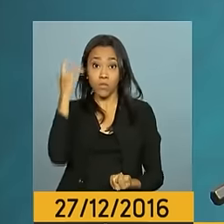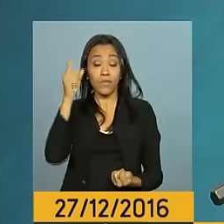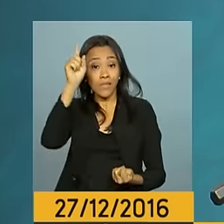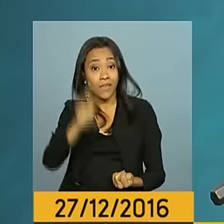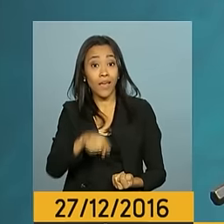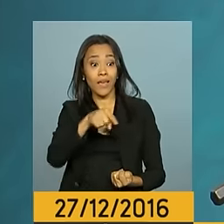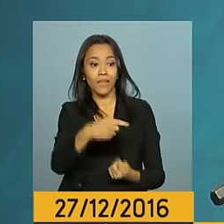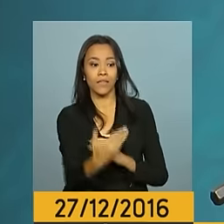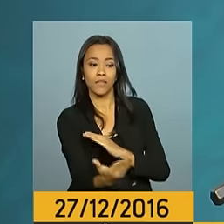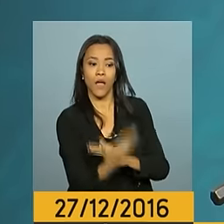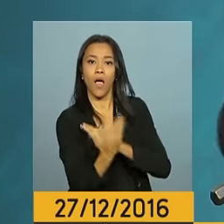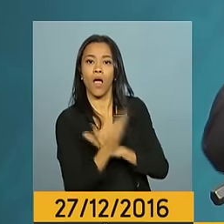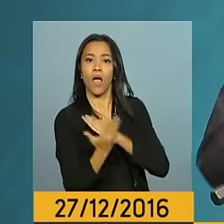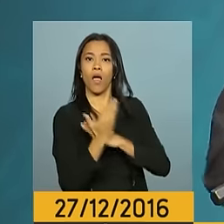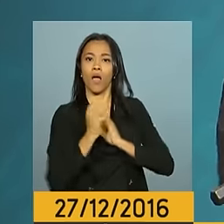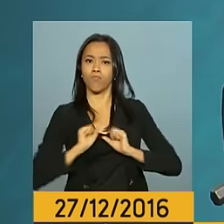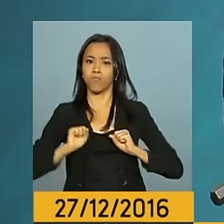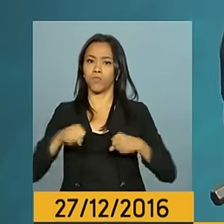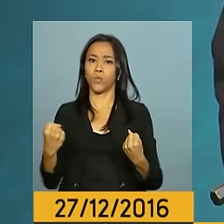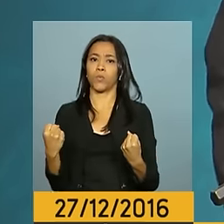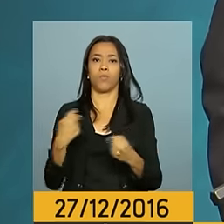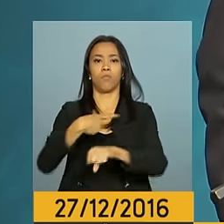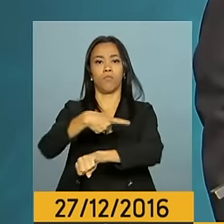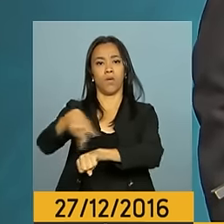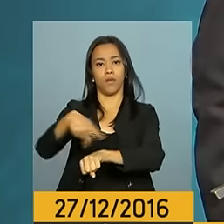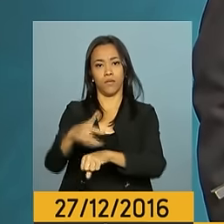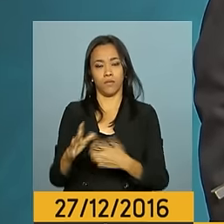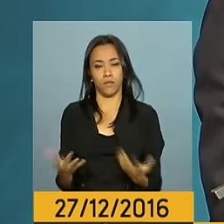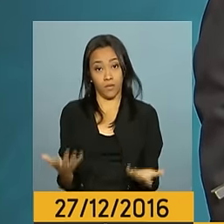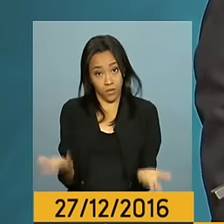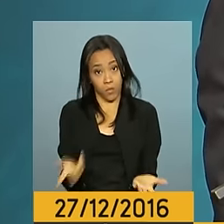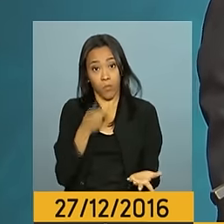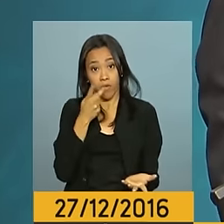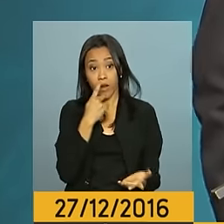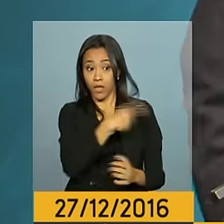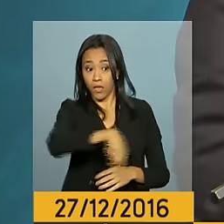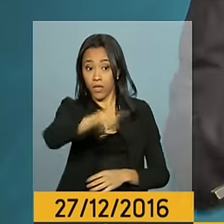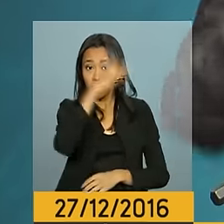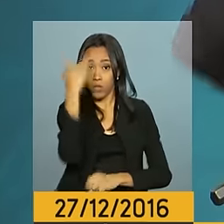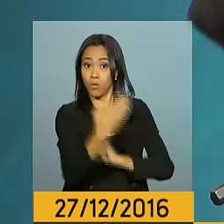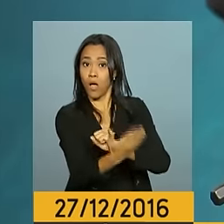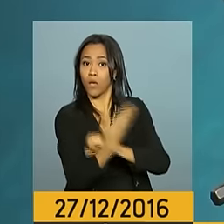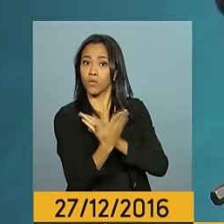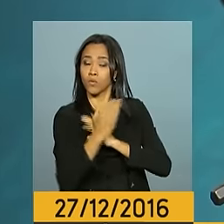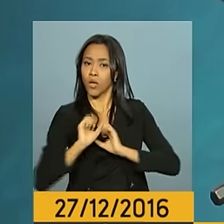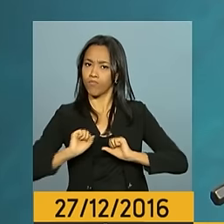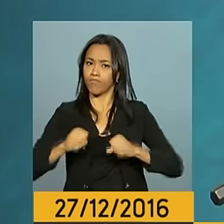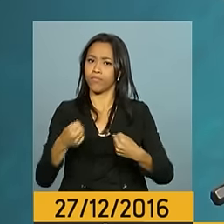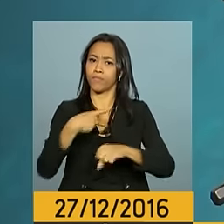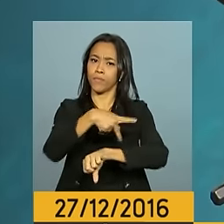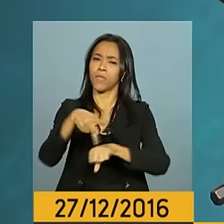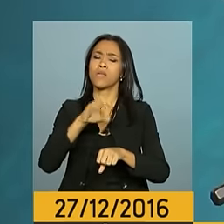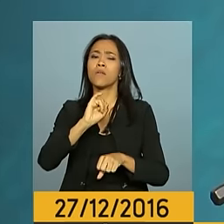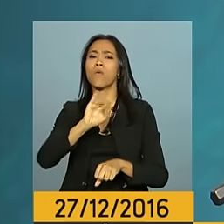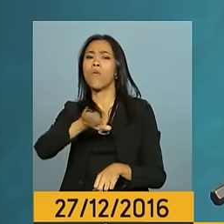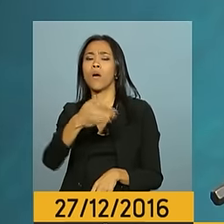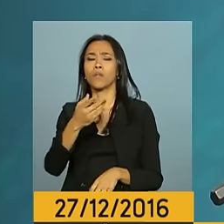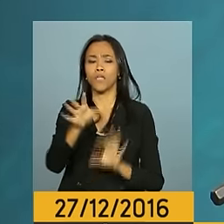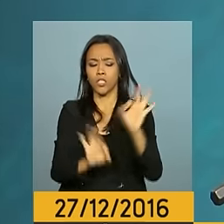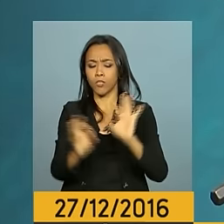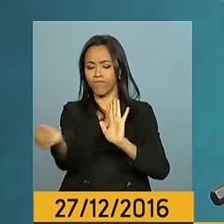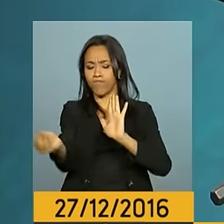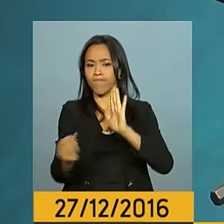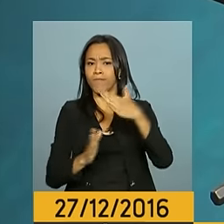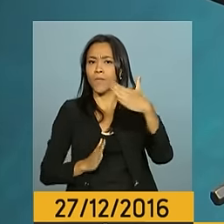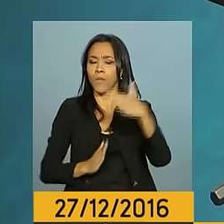forças produtivas do país e por falar em forças produtivas do país se nós propusemos o teto dos gastos que foi